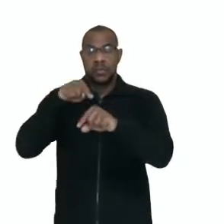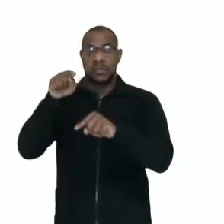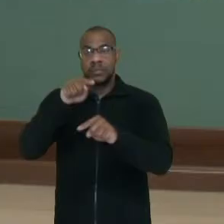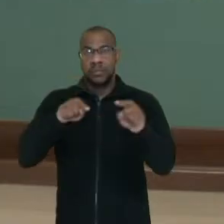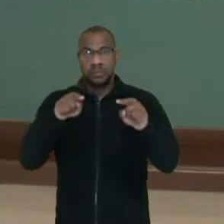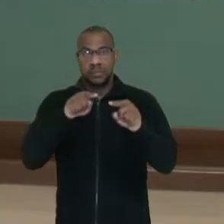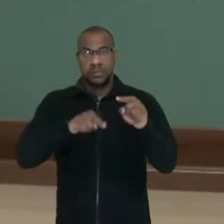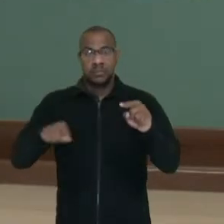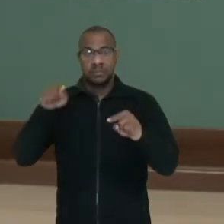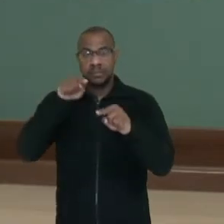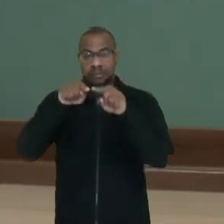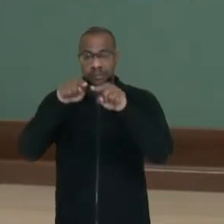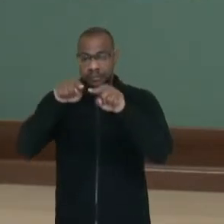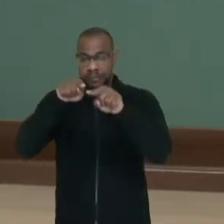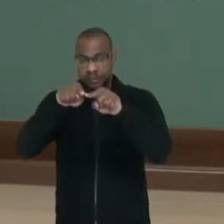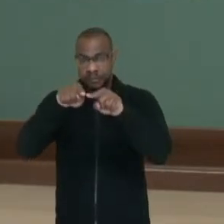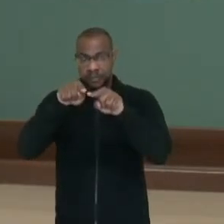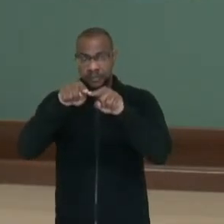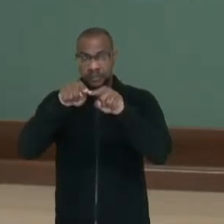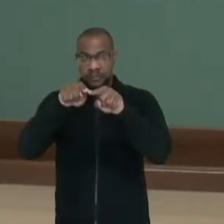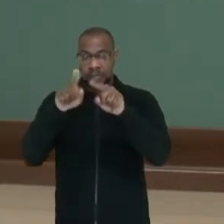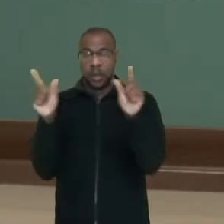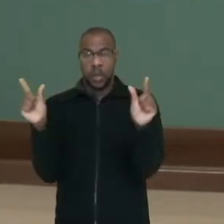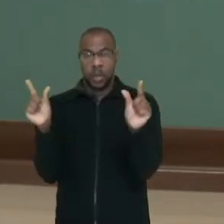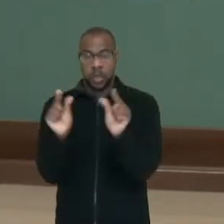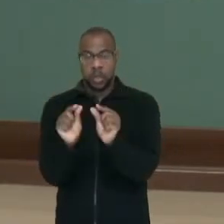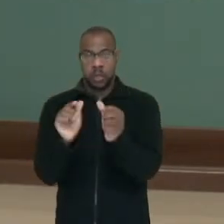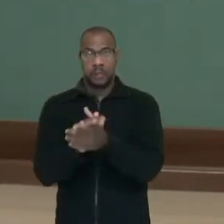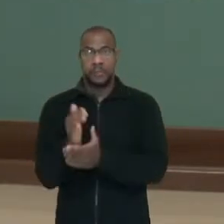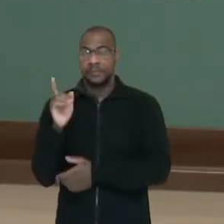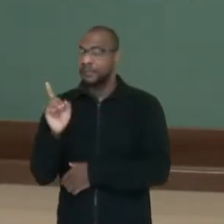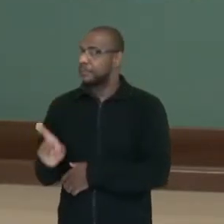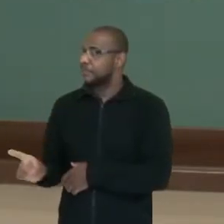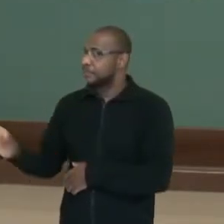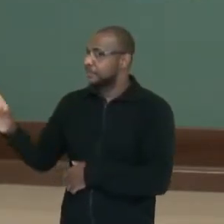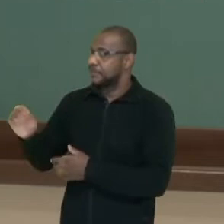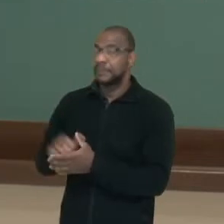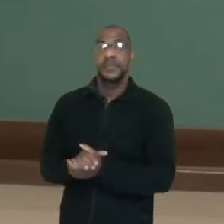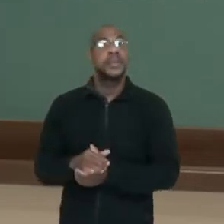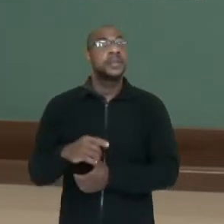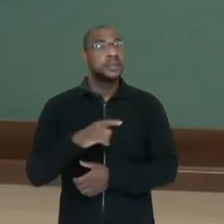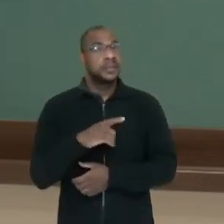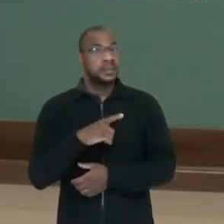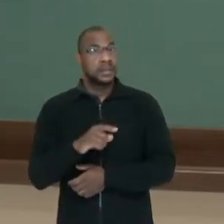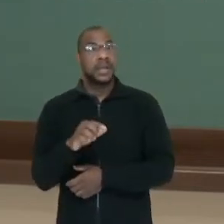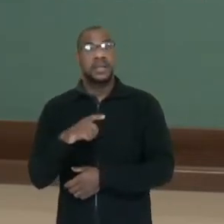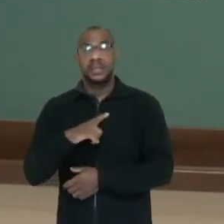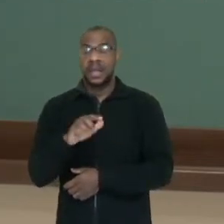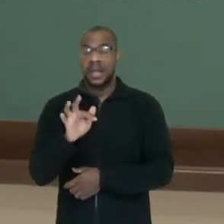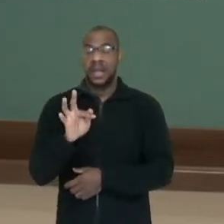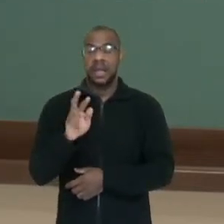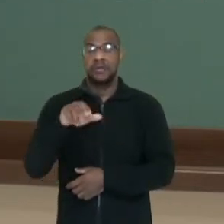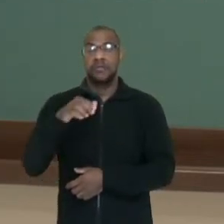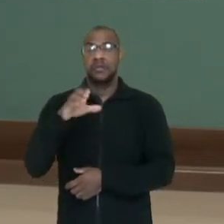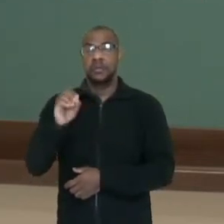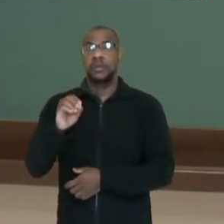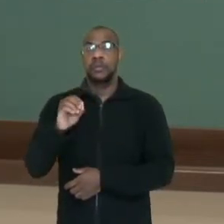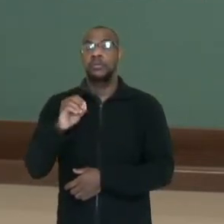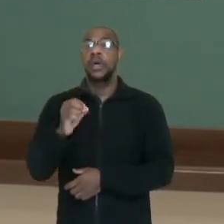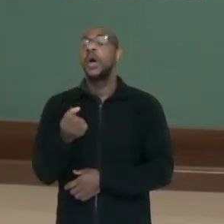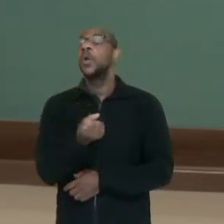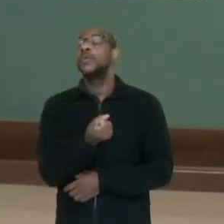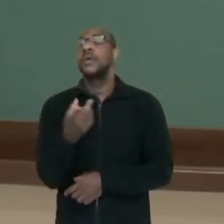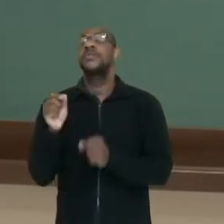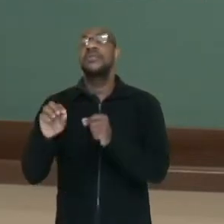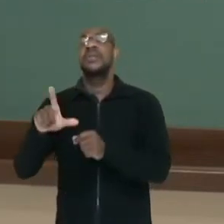diminuindo, ok? Então, assim vemos que a medida do ângulo central está em função, olha aqui, da quantidade de lados